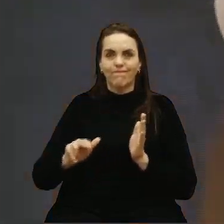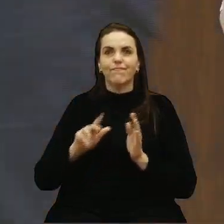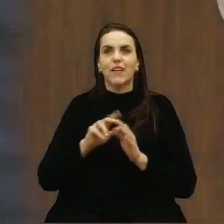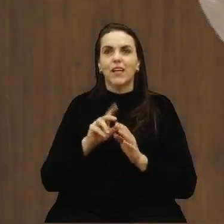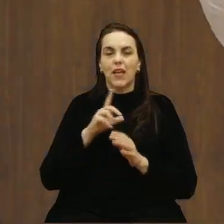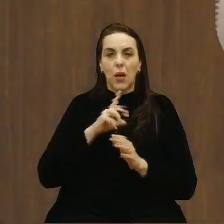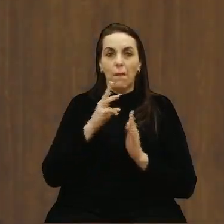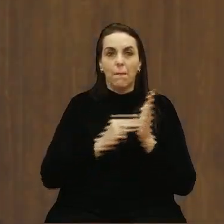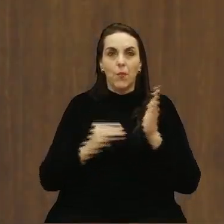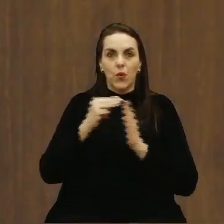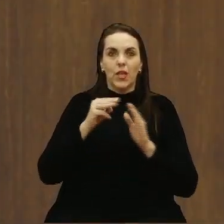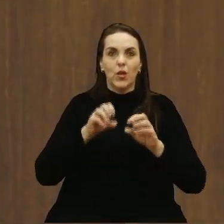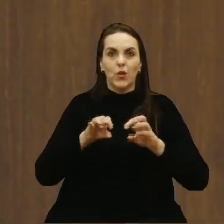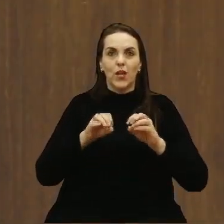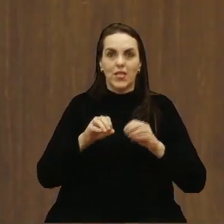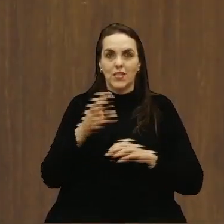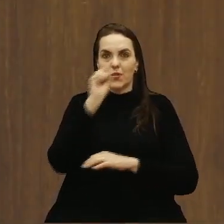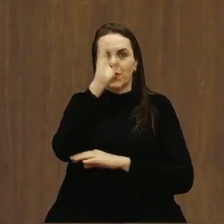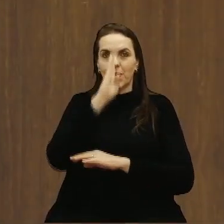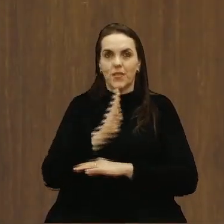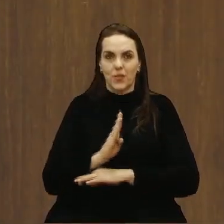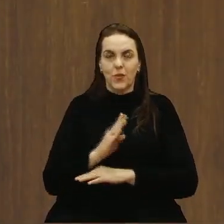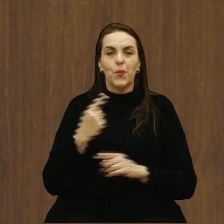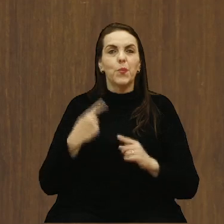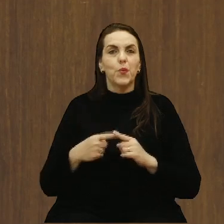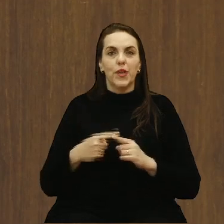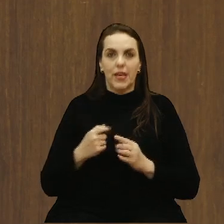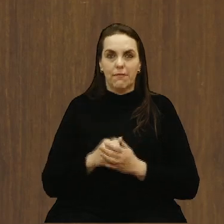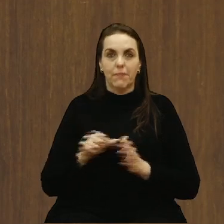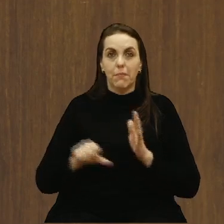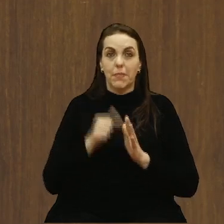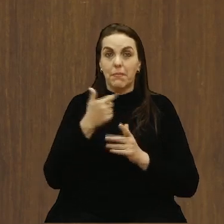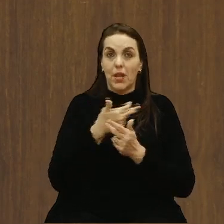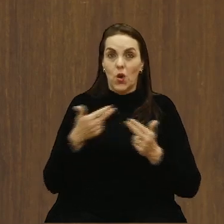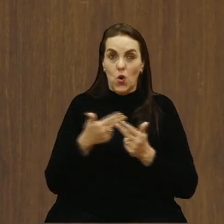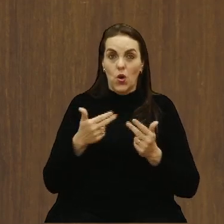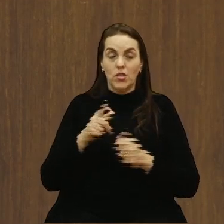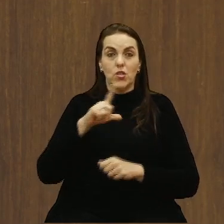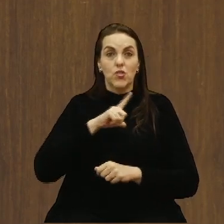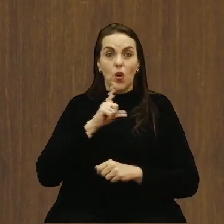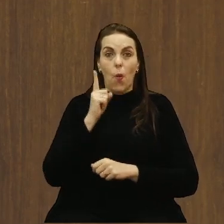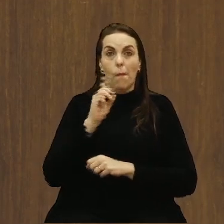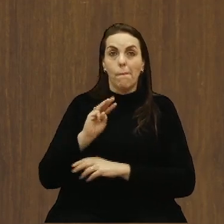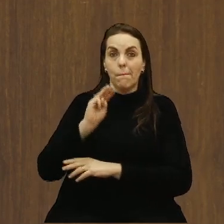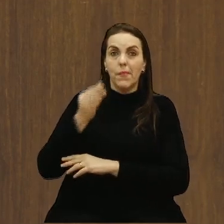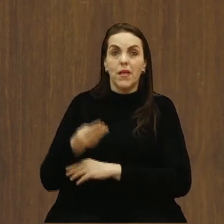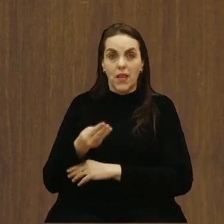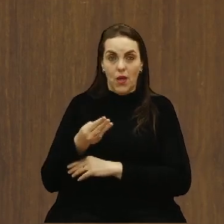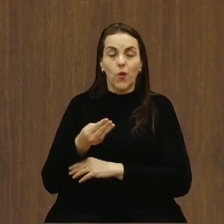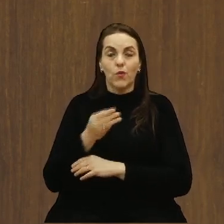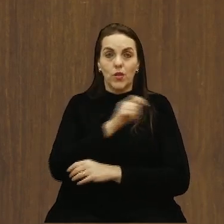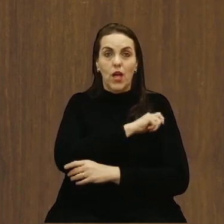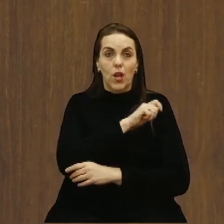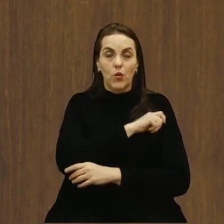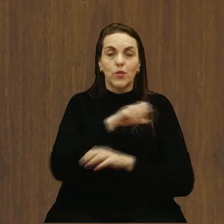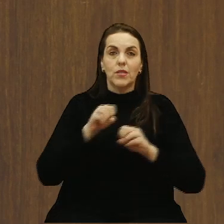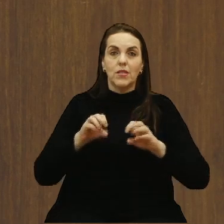um modelo de educação no Brasil. Porque, a primeira coisa, nós tínhamos 1 milhão de estudantes no ensino